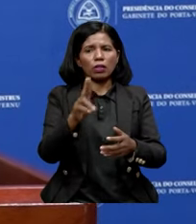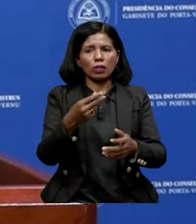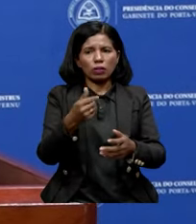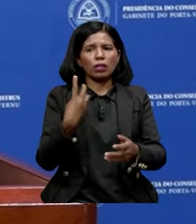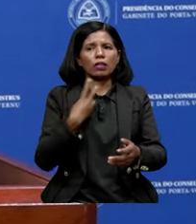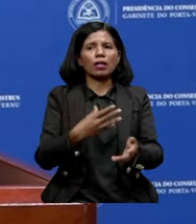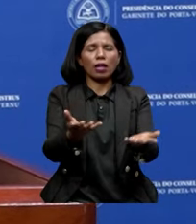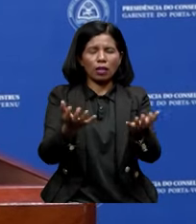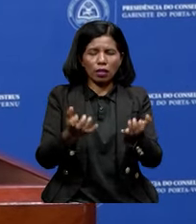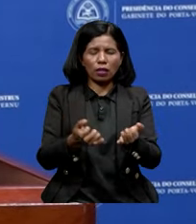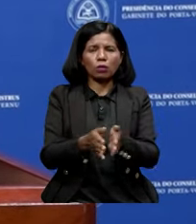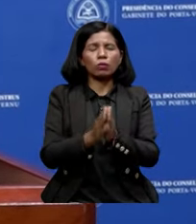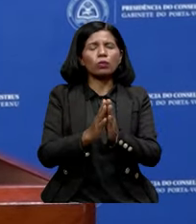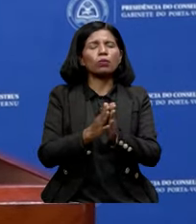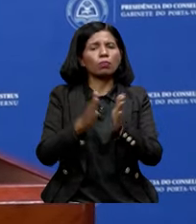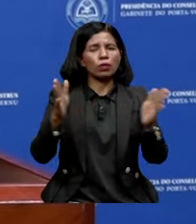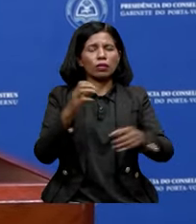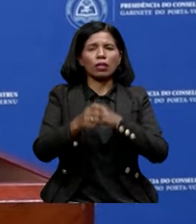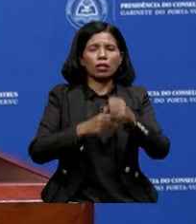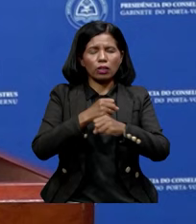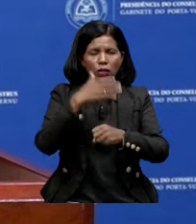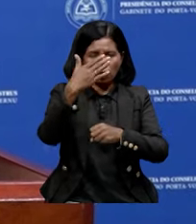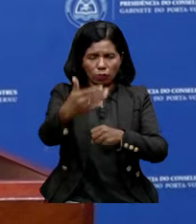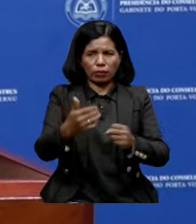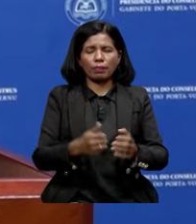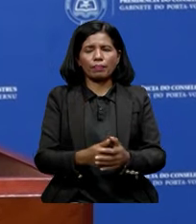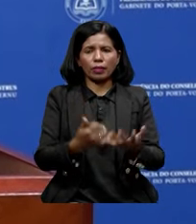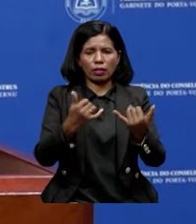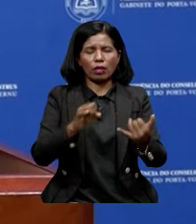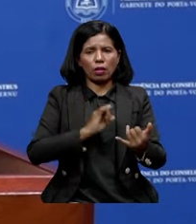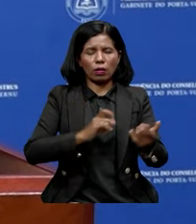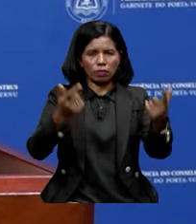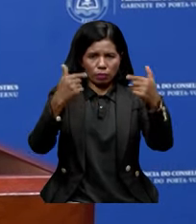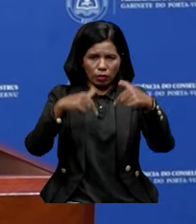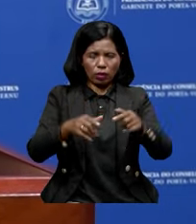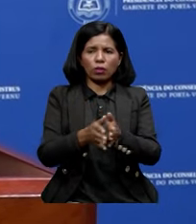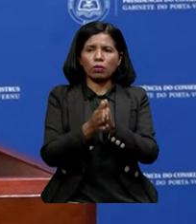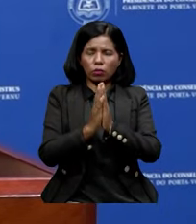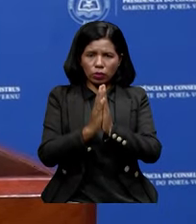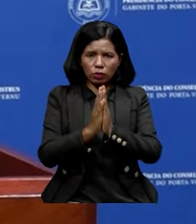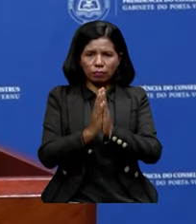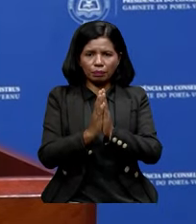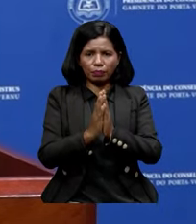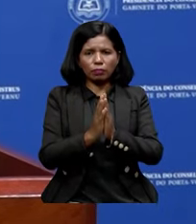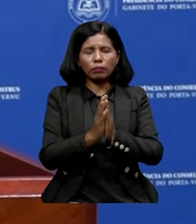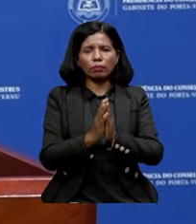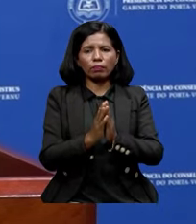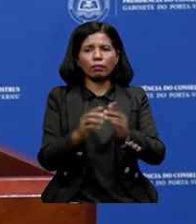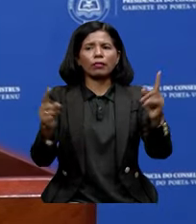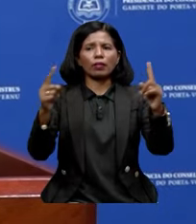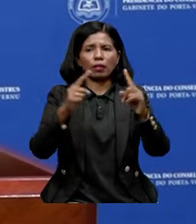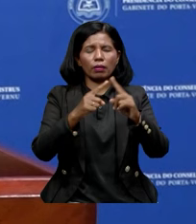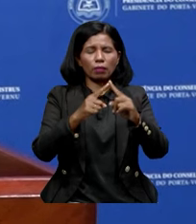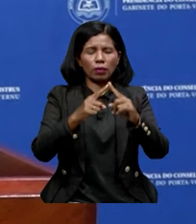gosto bota ele tinha o in como é que belo justifica ainda né e da nem acal mais gosto para ir a